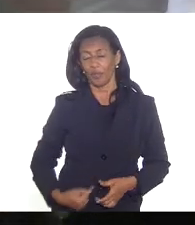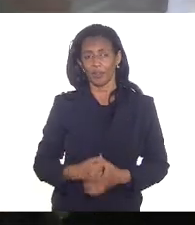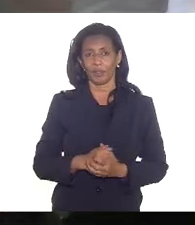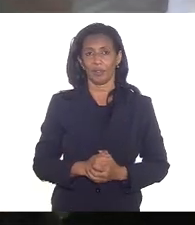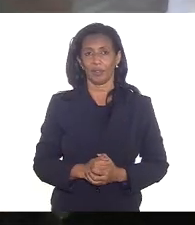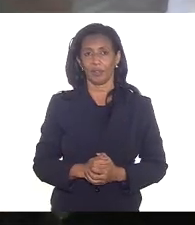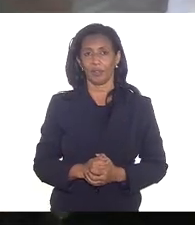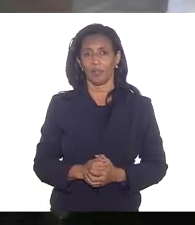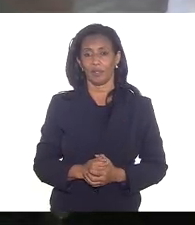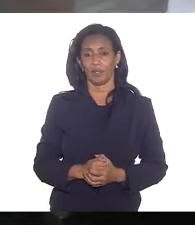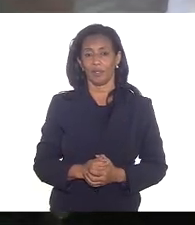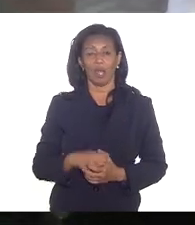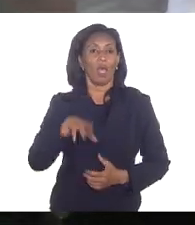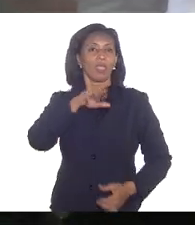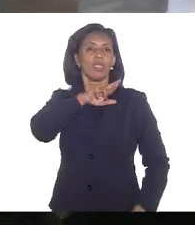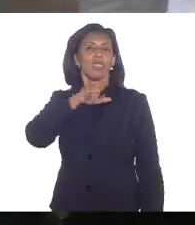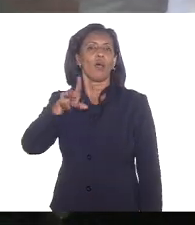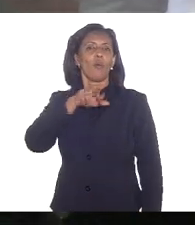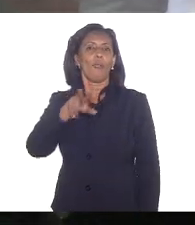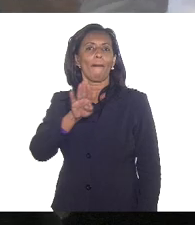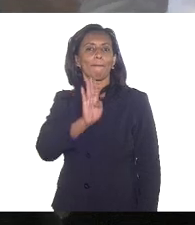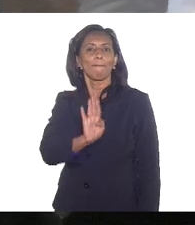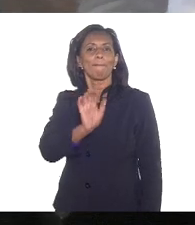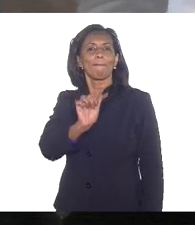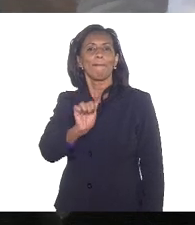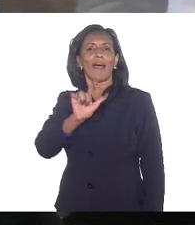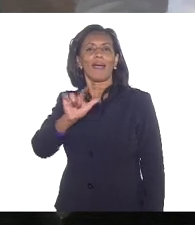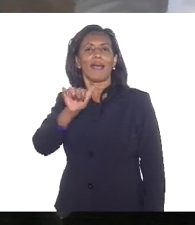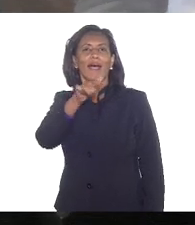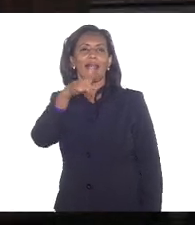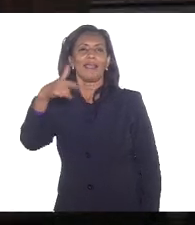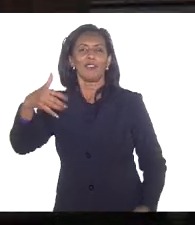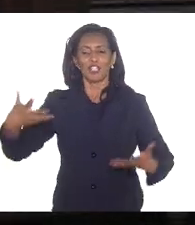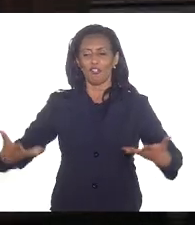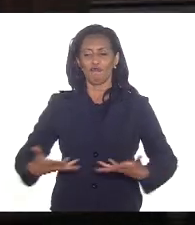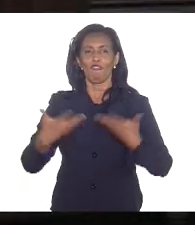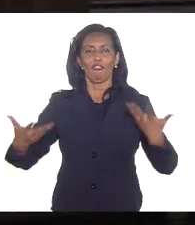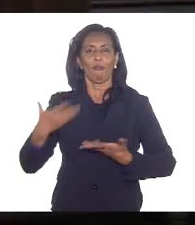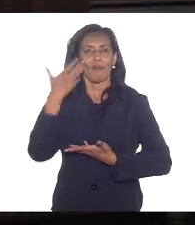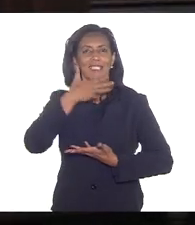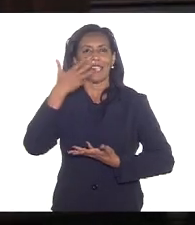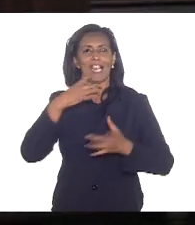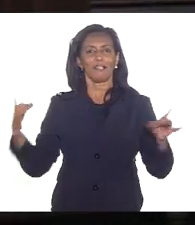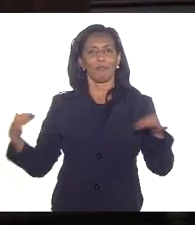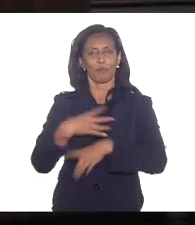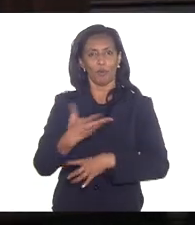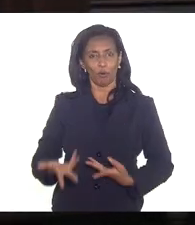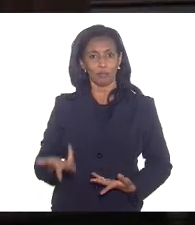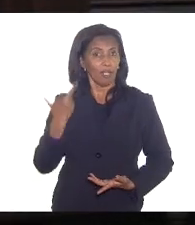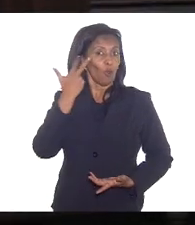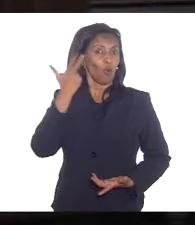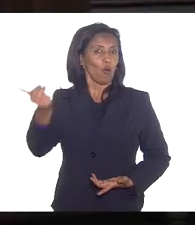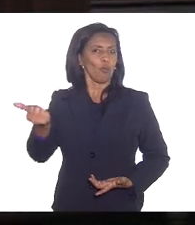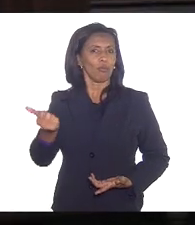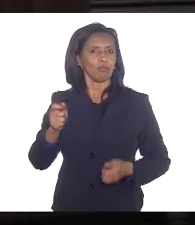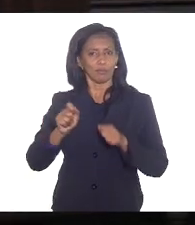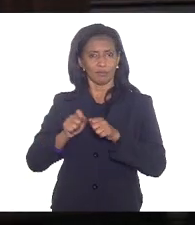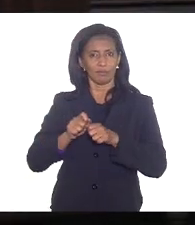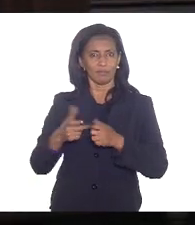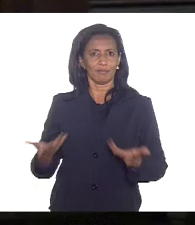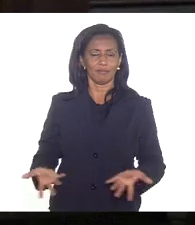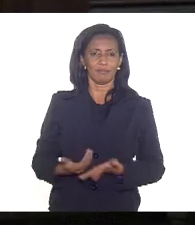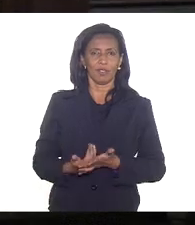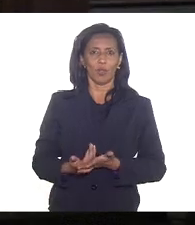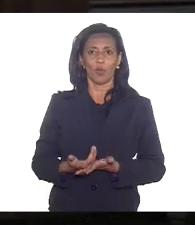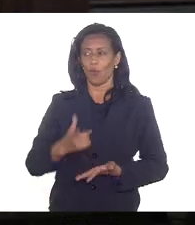não seria mais bacalhau seria uma bacalhoada completa é muito comum sem fazer isso